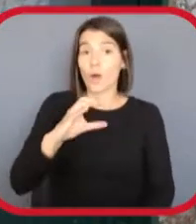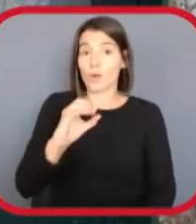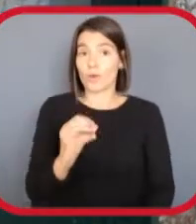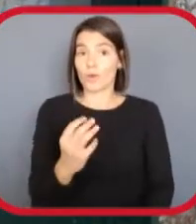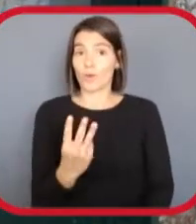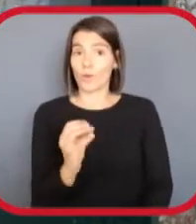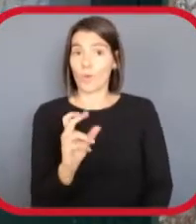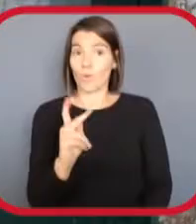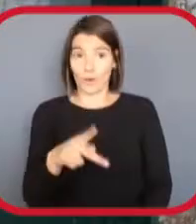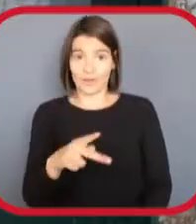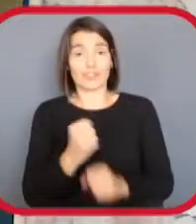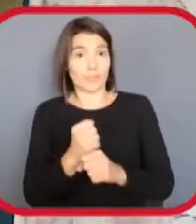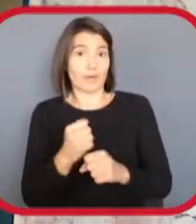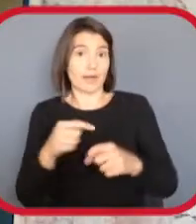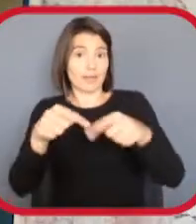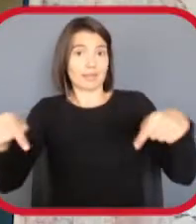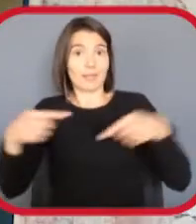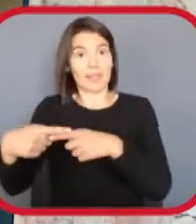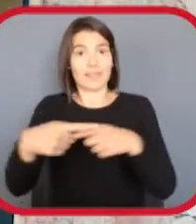é um dos mais utilizados em pleno século XXI.